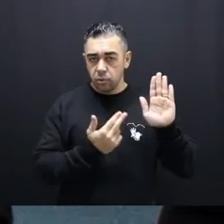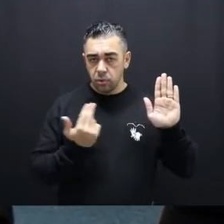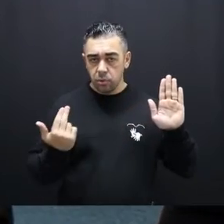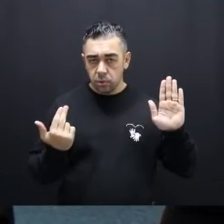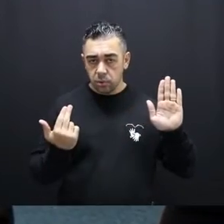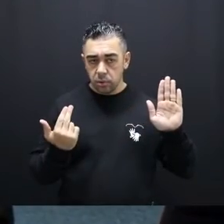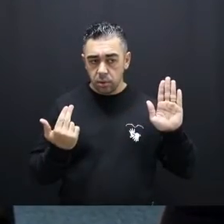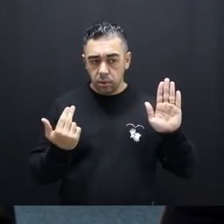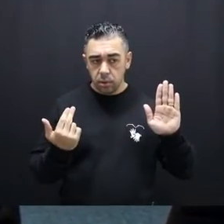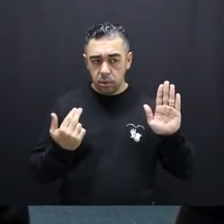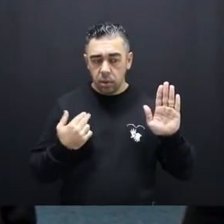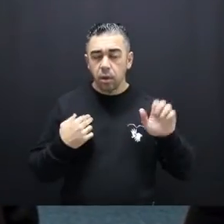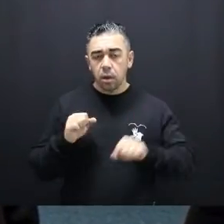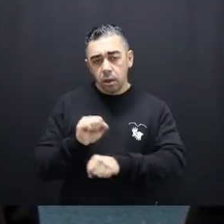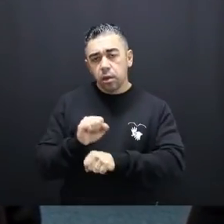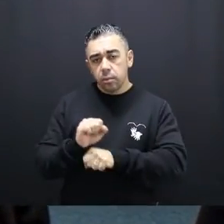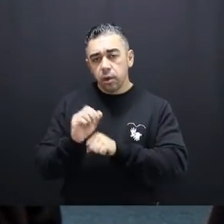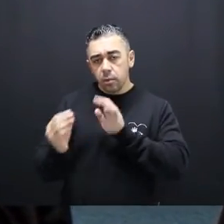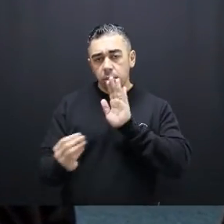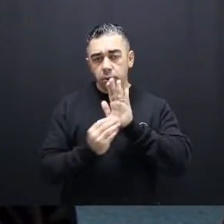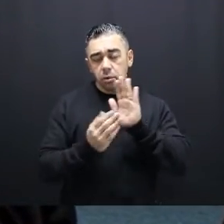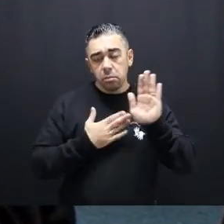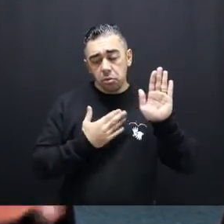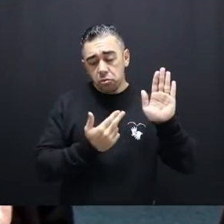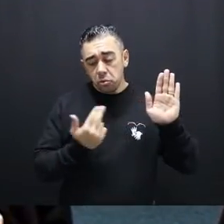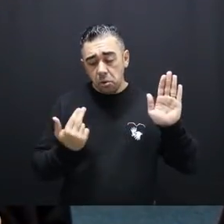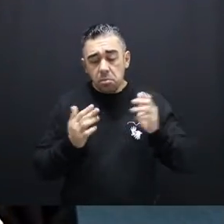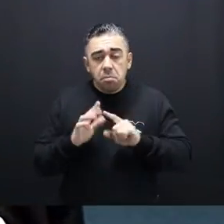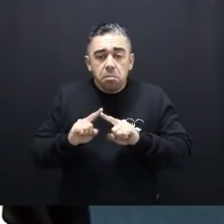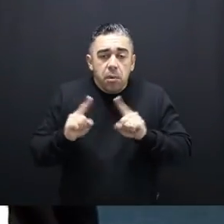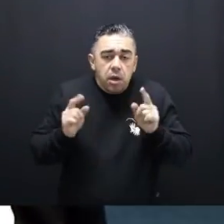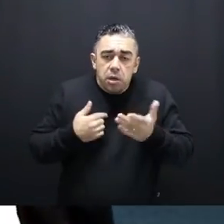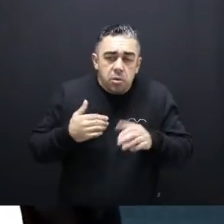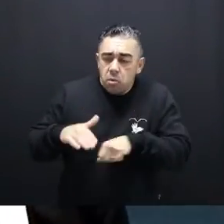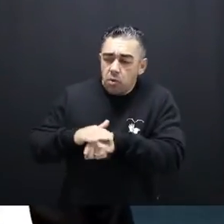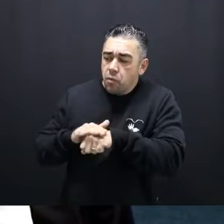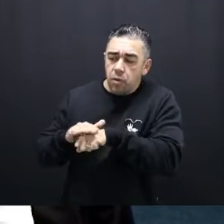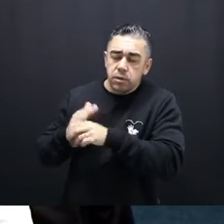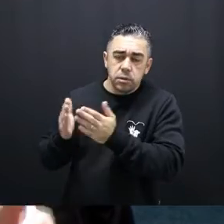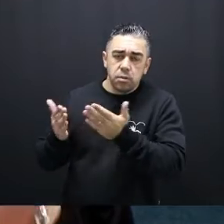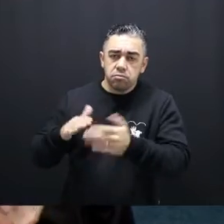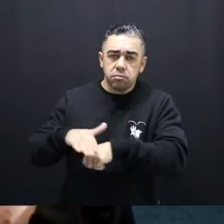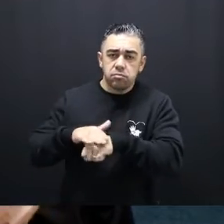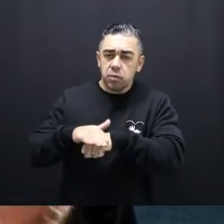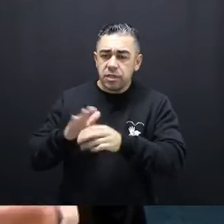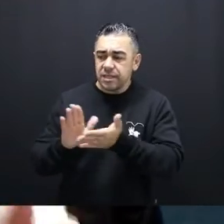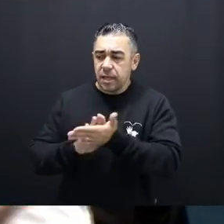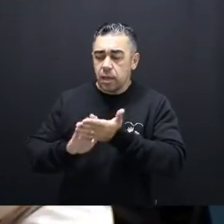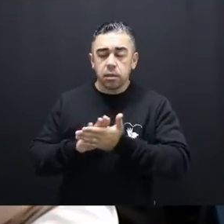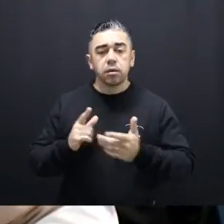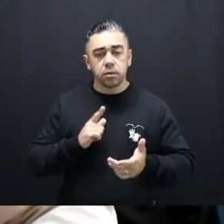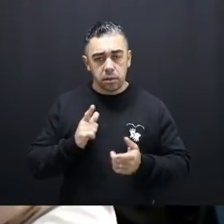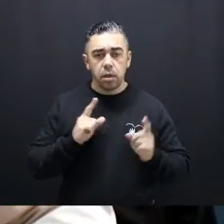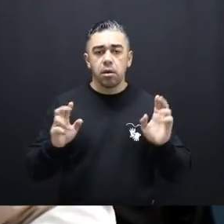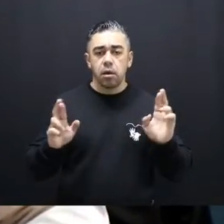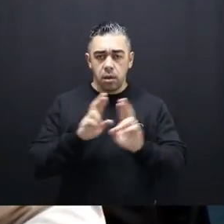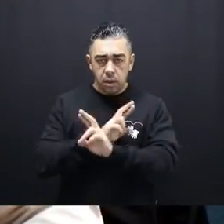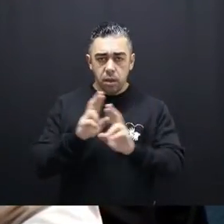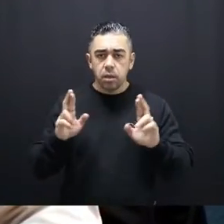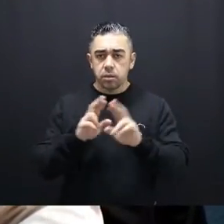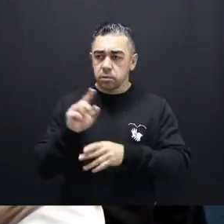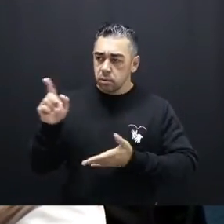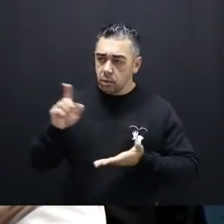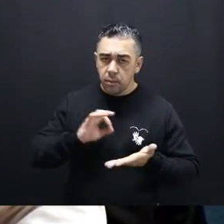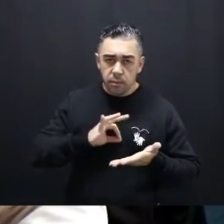e eu até esperava que eu tava inclusive aí mas não tem não falei com os companheiros não falei nada eu tenho uma relação muito boa com